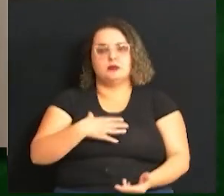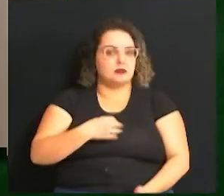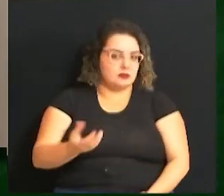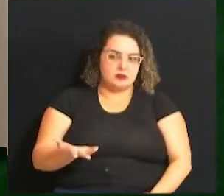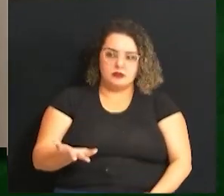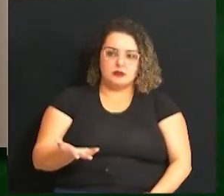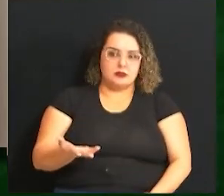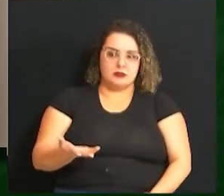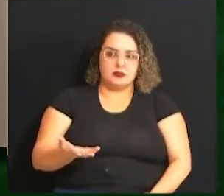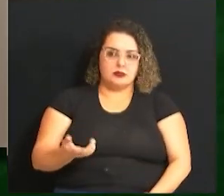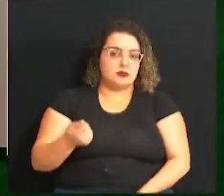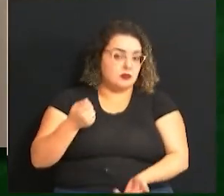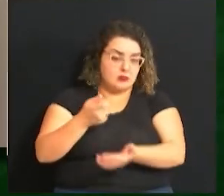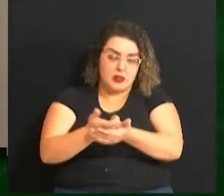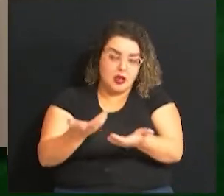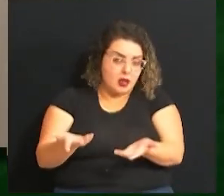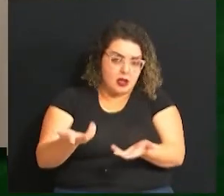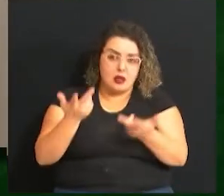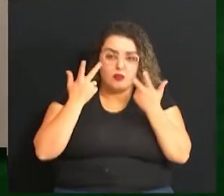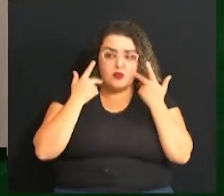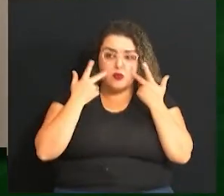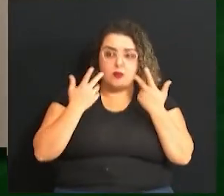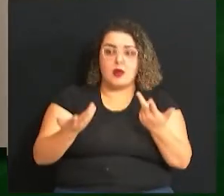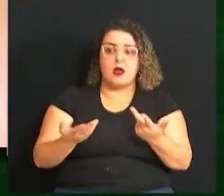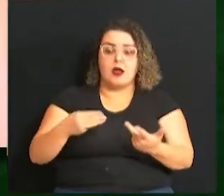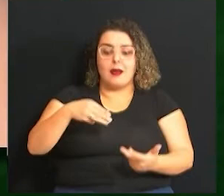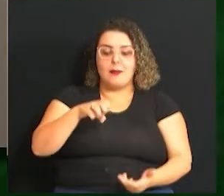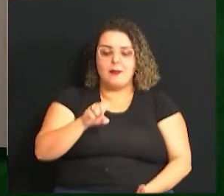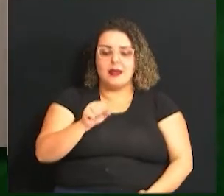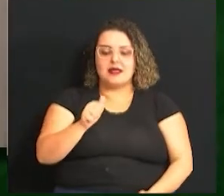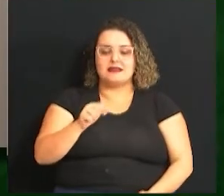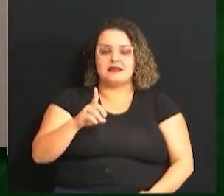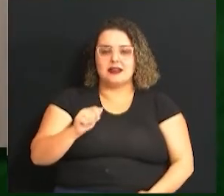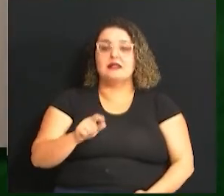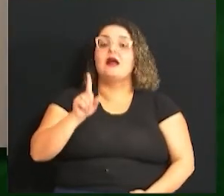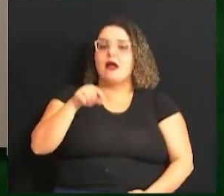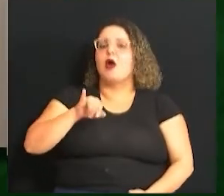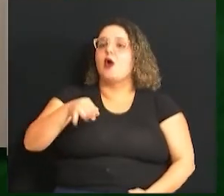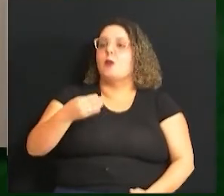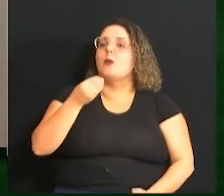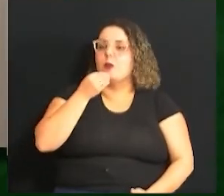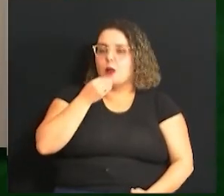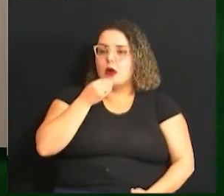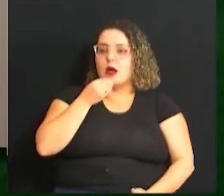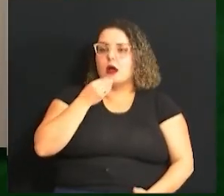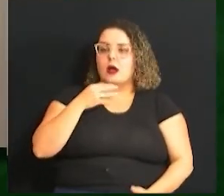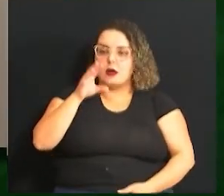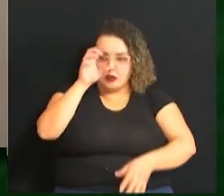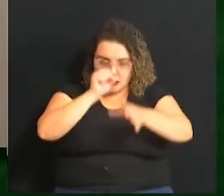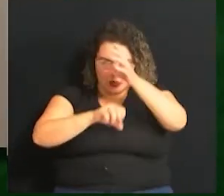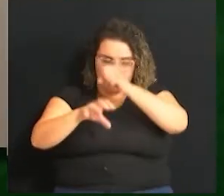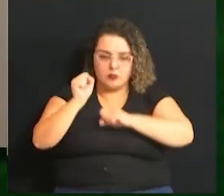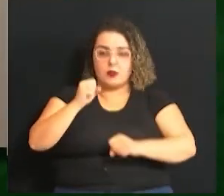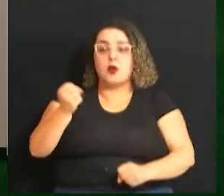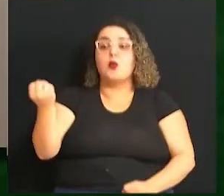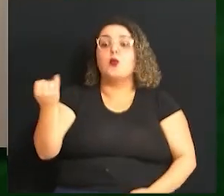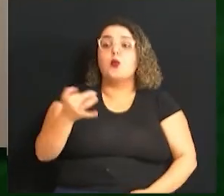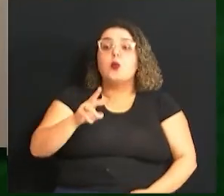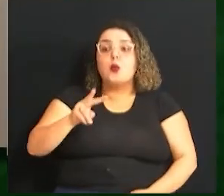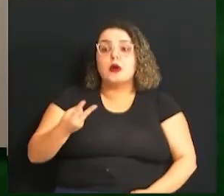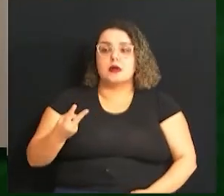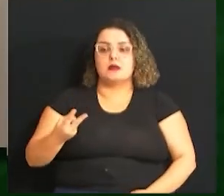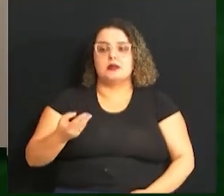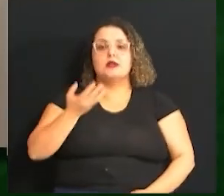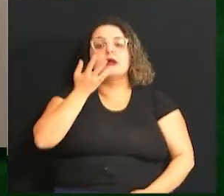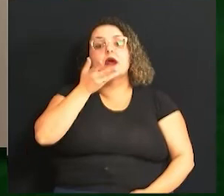filho. Você já pagaria. A mesada é uma oportunidade, o aprendizado ele tem a ver com